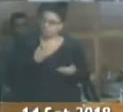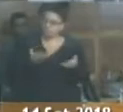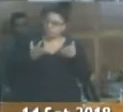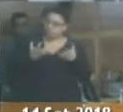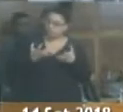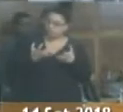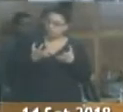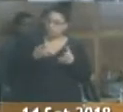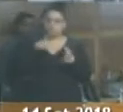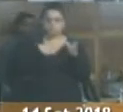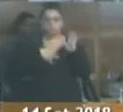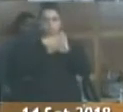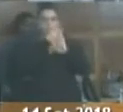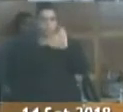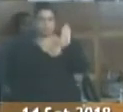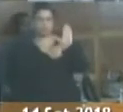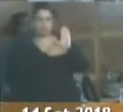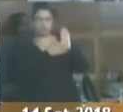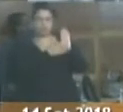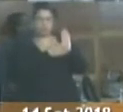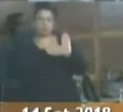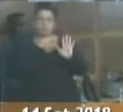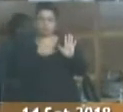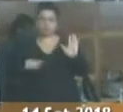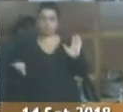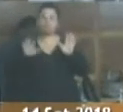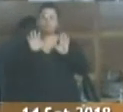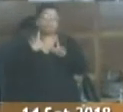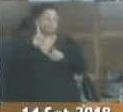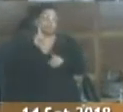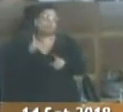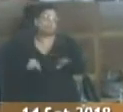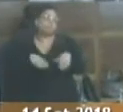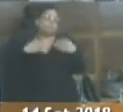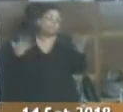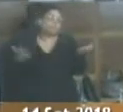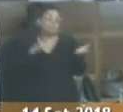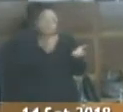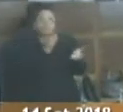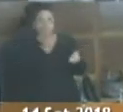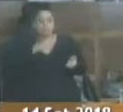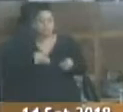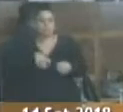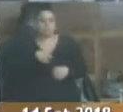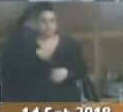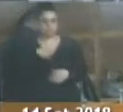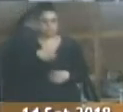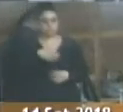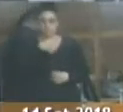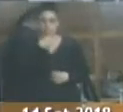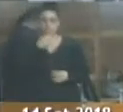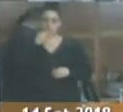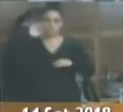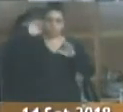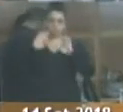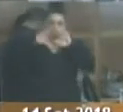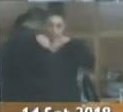trabalhar num projeto no mar, mas não sabia qual o animal. E o Jonas mergulhou e trouxe um coquilho sanjaque, que é uma